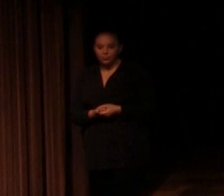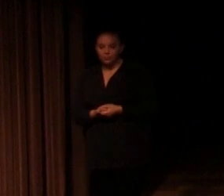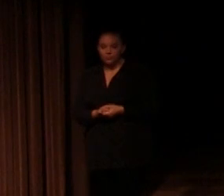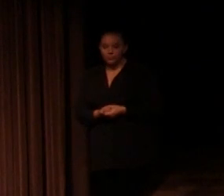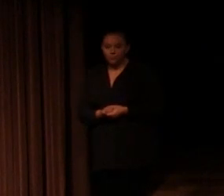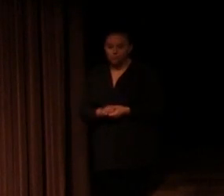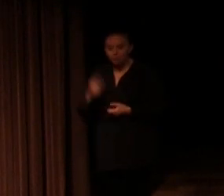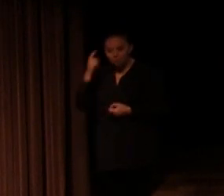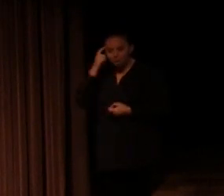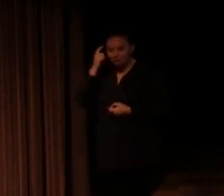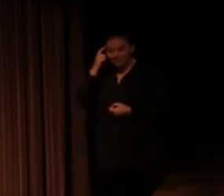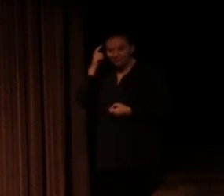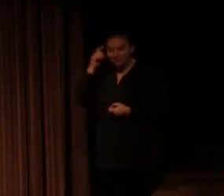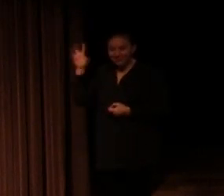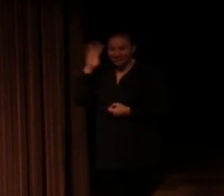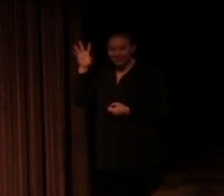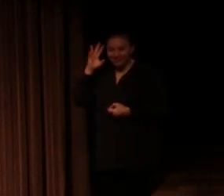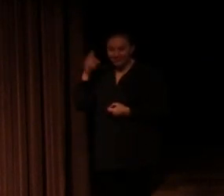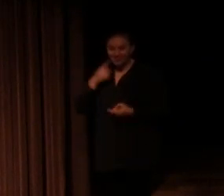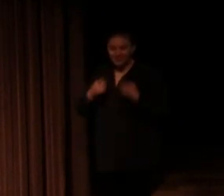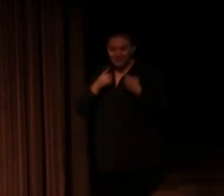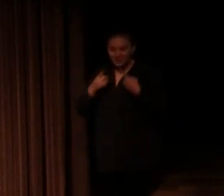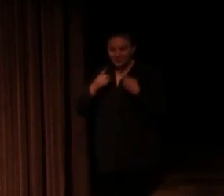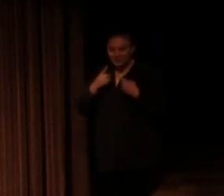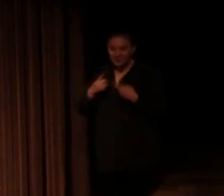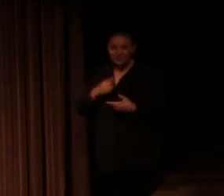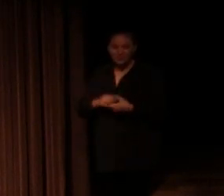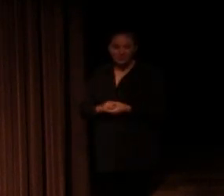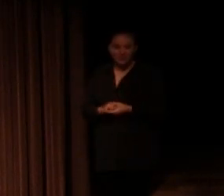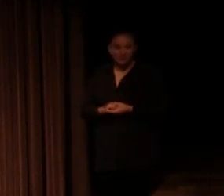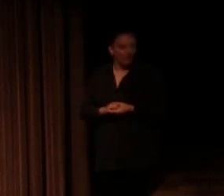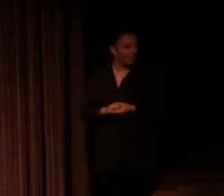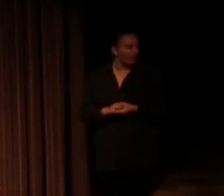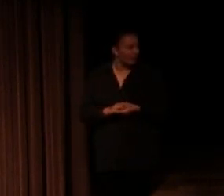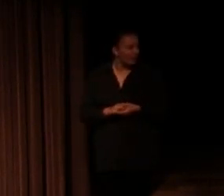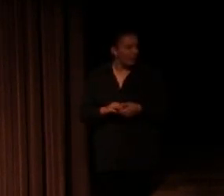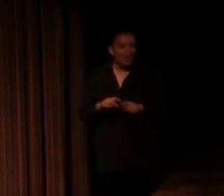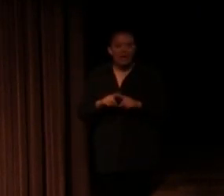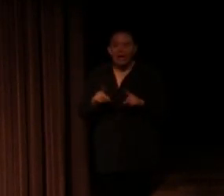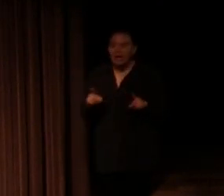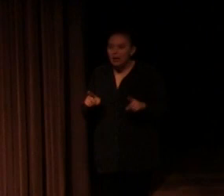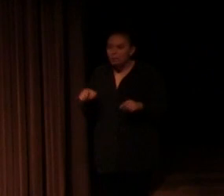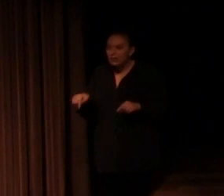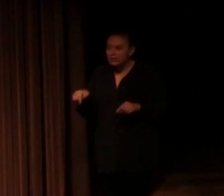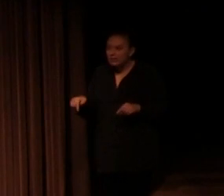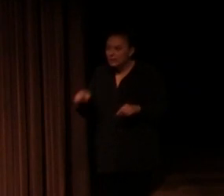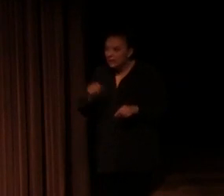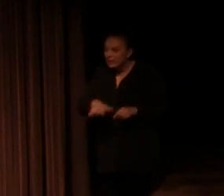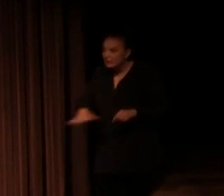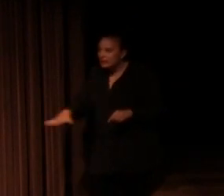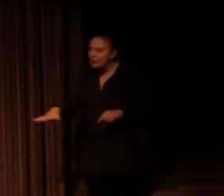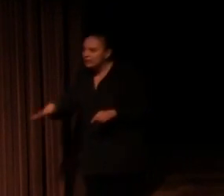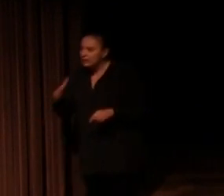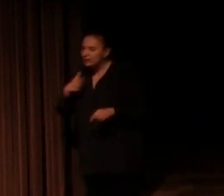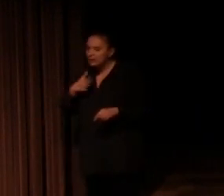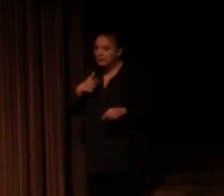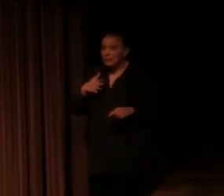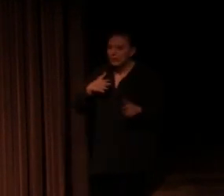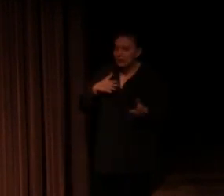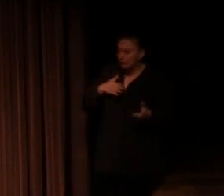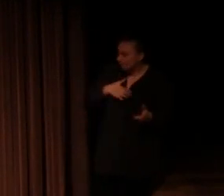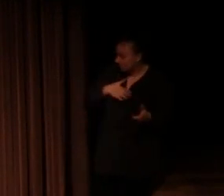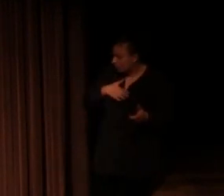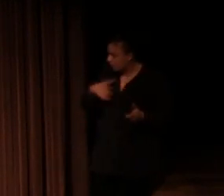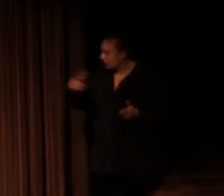mistério a minha opinião esquizofrênica a mais é cedê la essa daqui essa é nossa é direta não essa parceira por